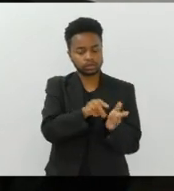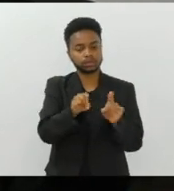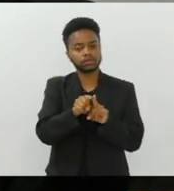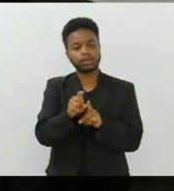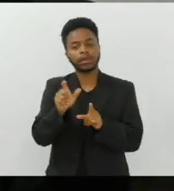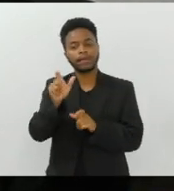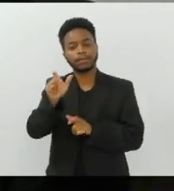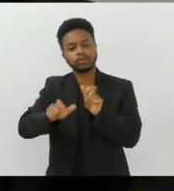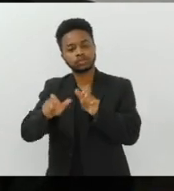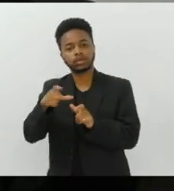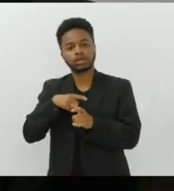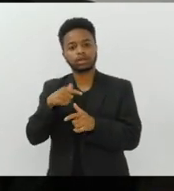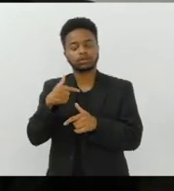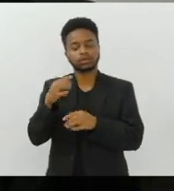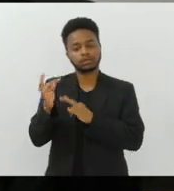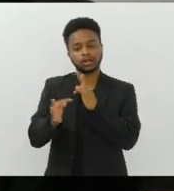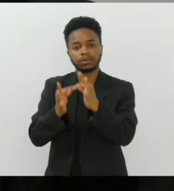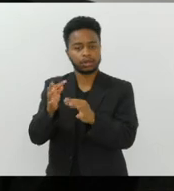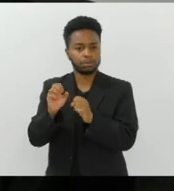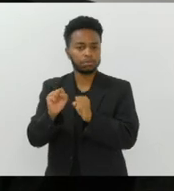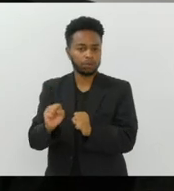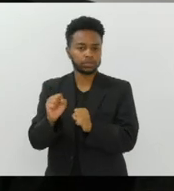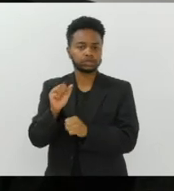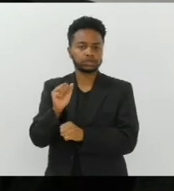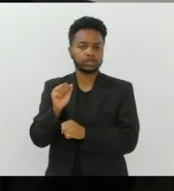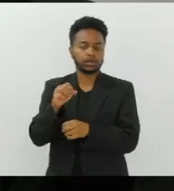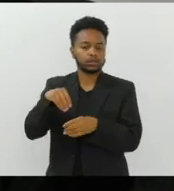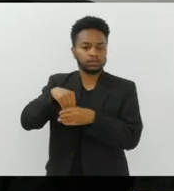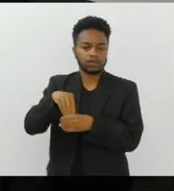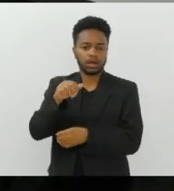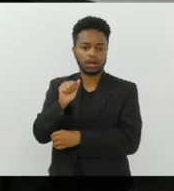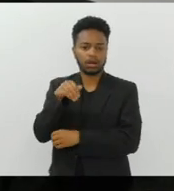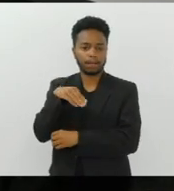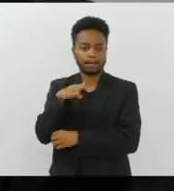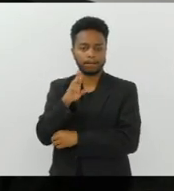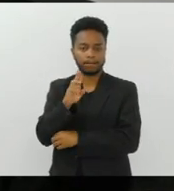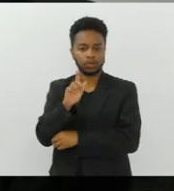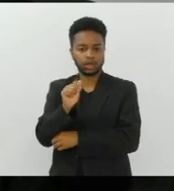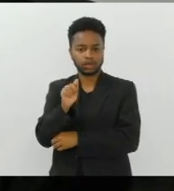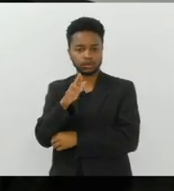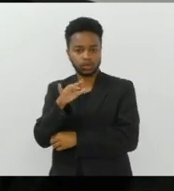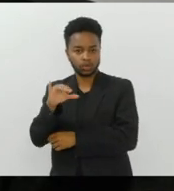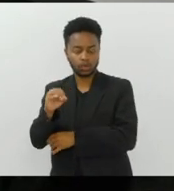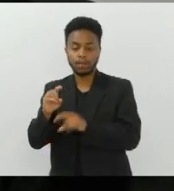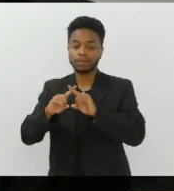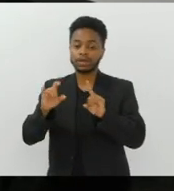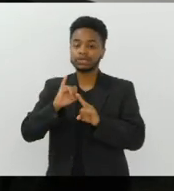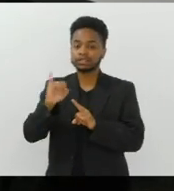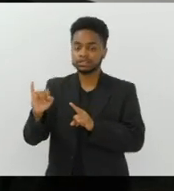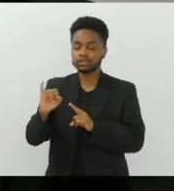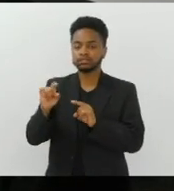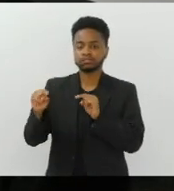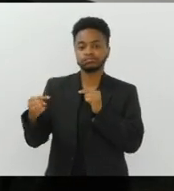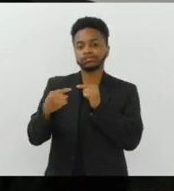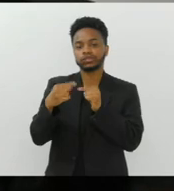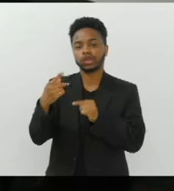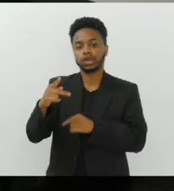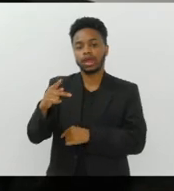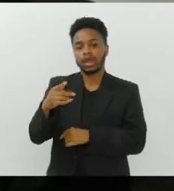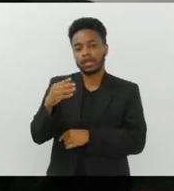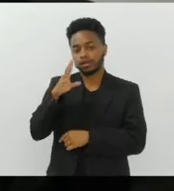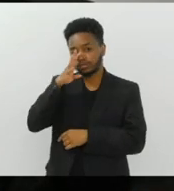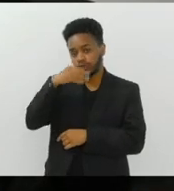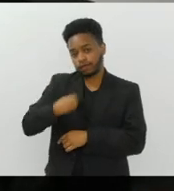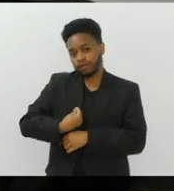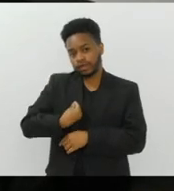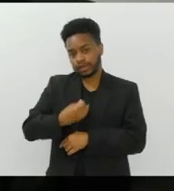médico, que pode ser até ambulatorial, mas que, de alguma maneira, diga com a sua sobrevivência e a sua incolumidade pública. Eu posso ter,